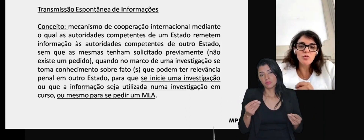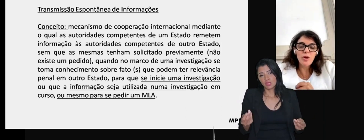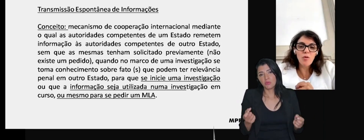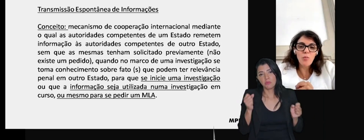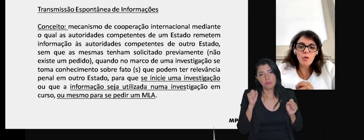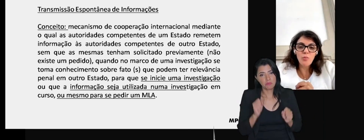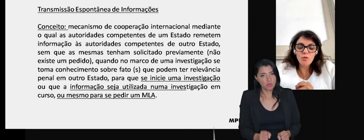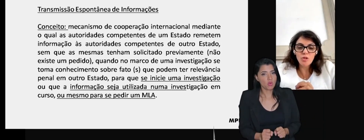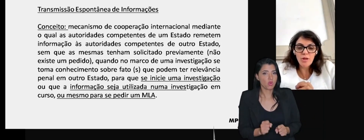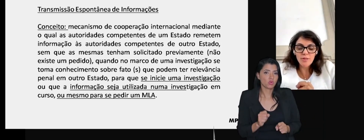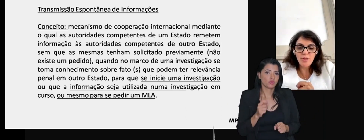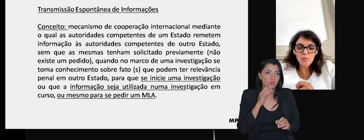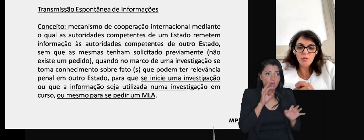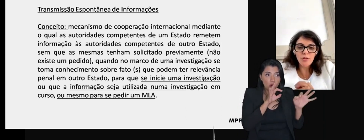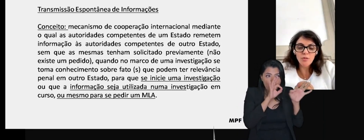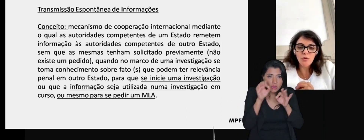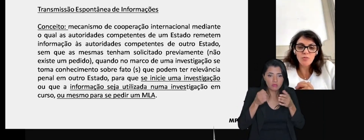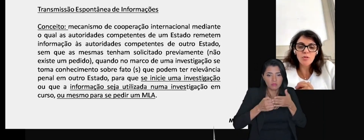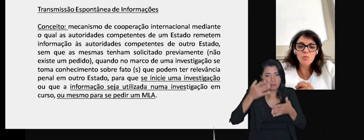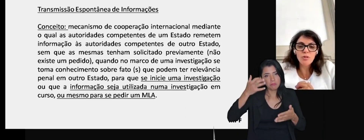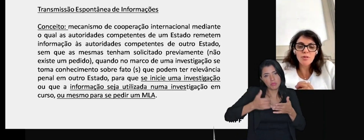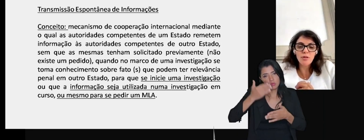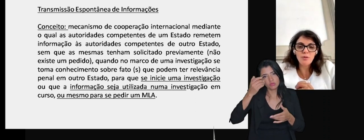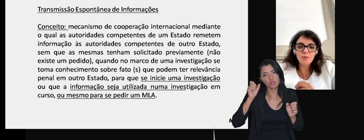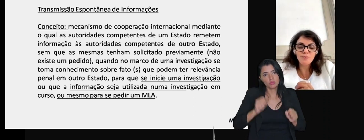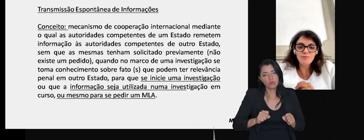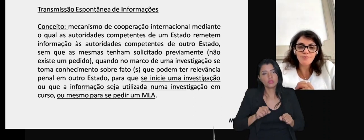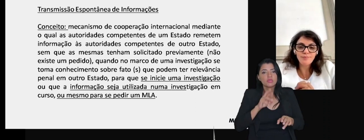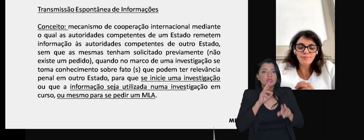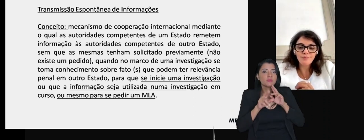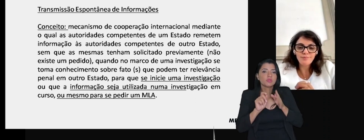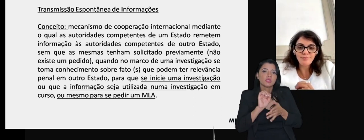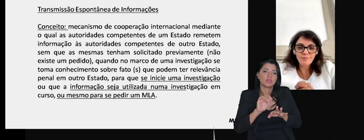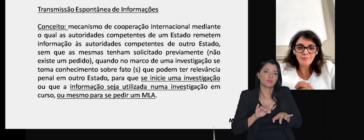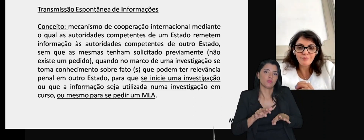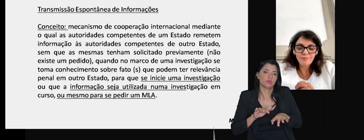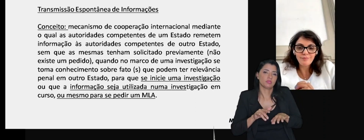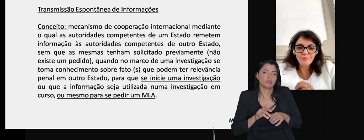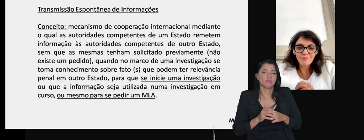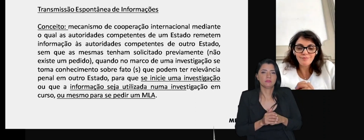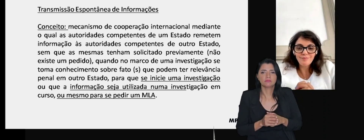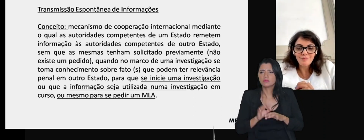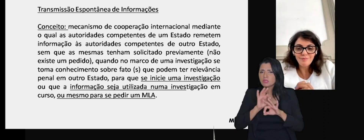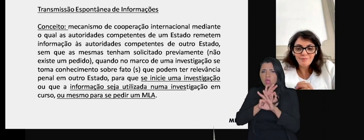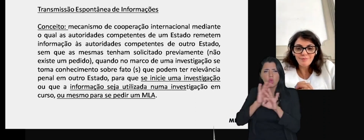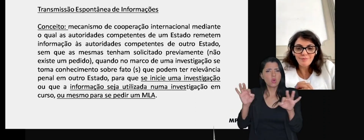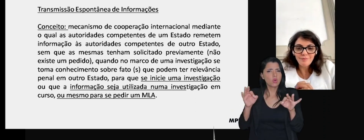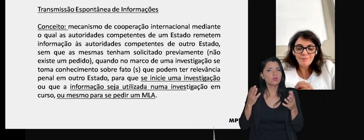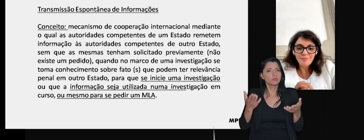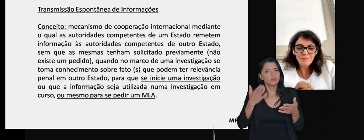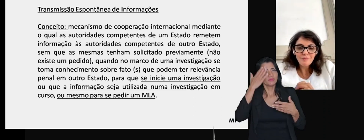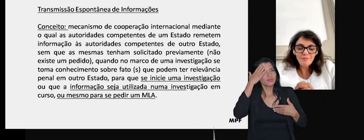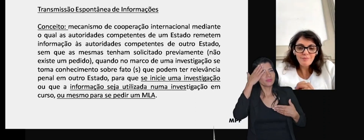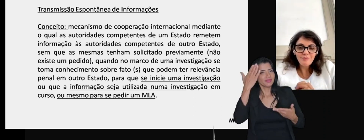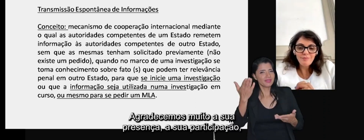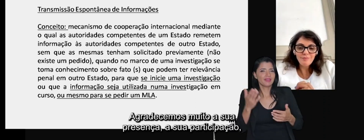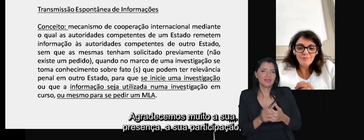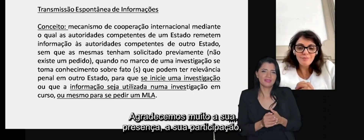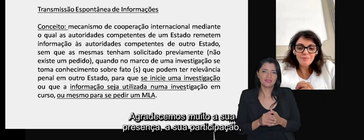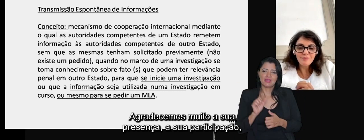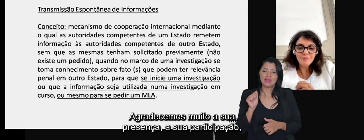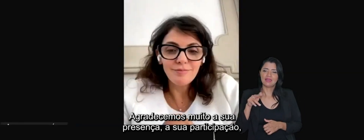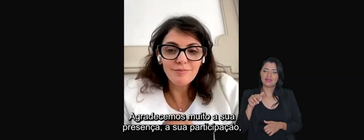mas eu posso ficar acompanhando pelo chat e responder as perguntas por escrito. Ótimo. Muito obrigada, doutora Ana